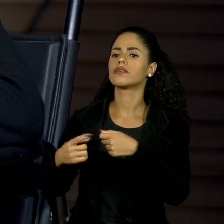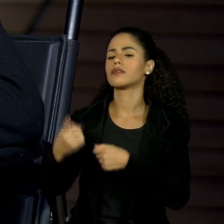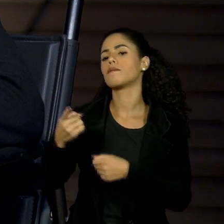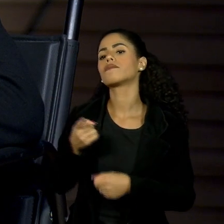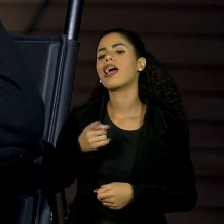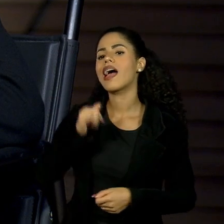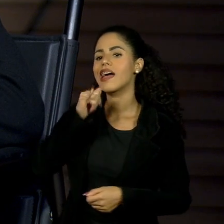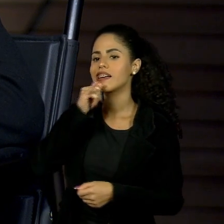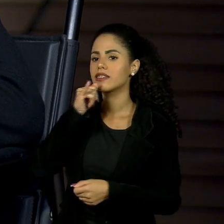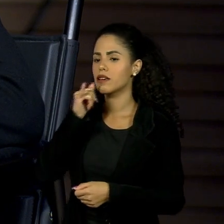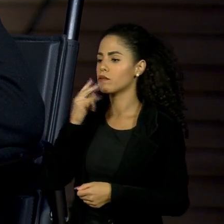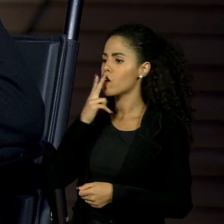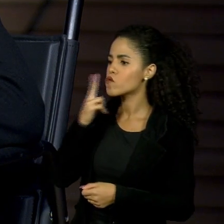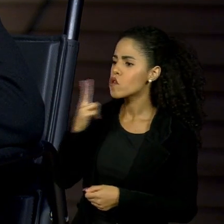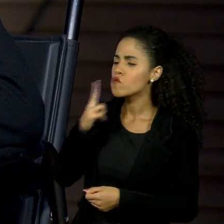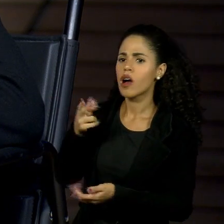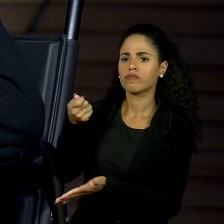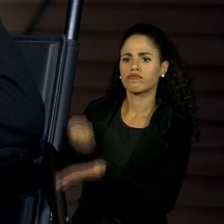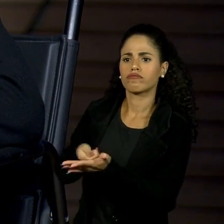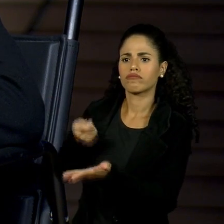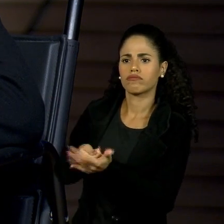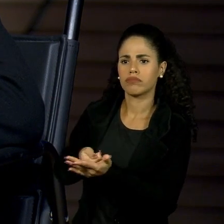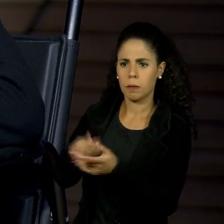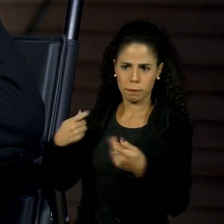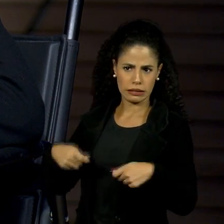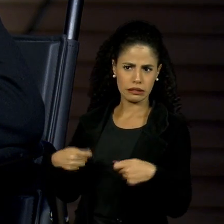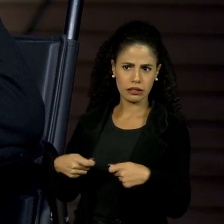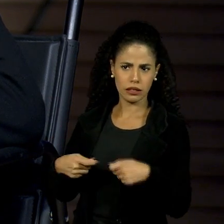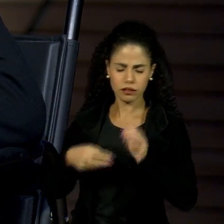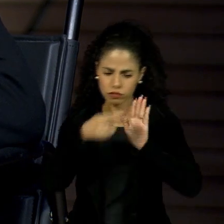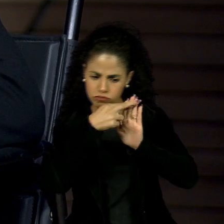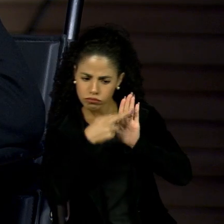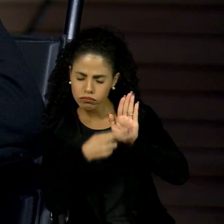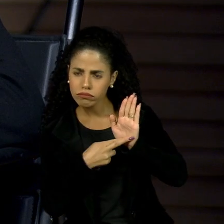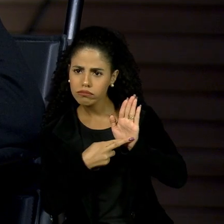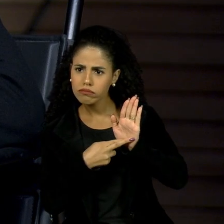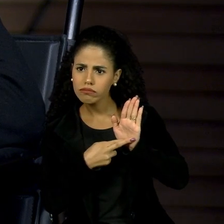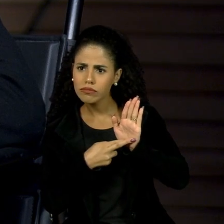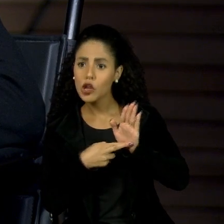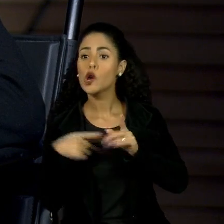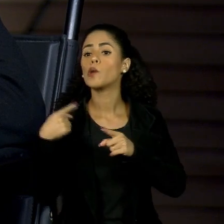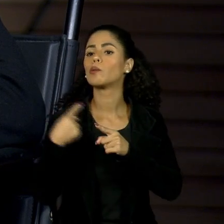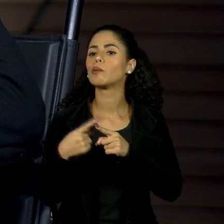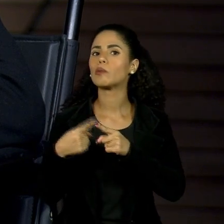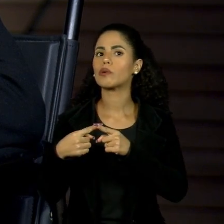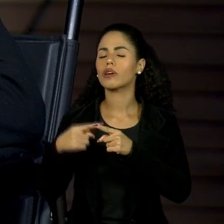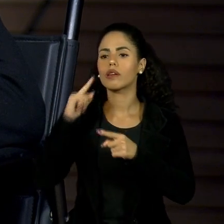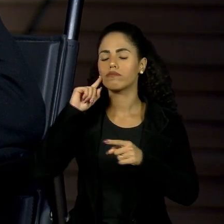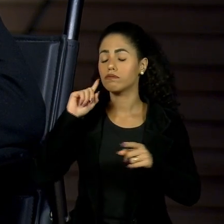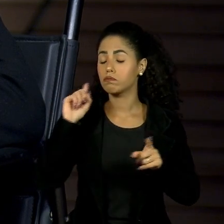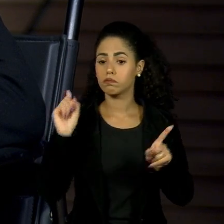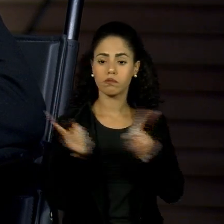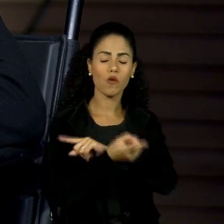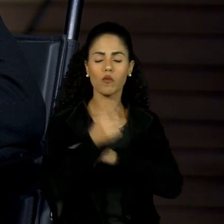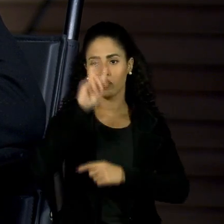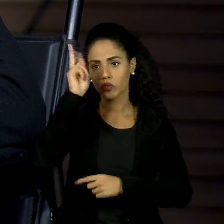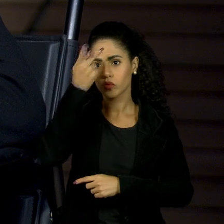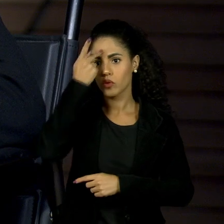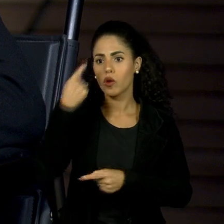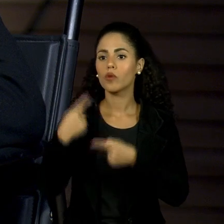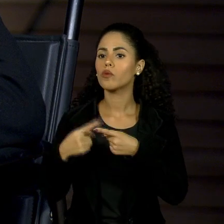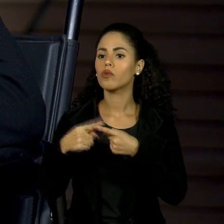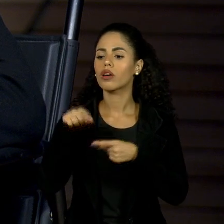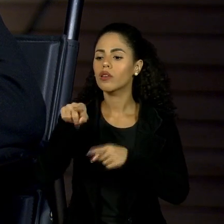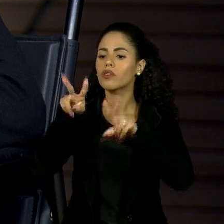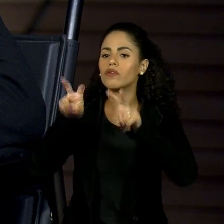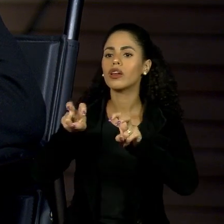tabagismo, ser mais duro na regulamentação e etc. Sabe quando é que o argumento virou a favor de ser mais duro? Quando a gente